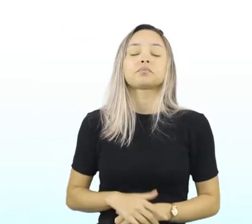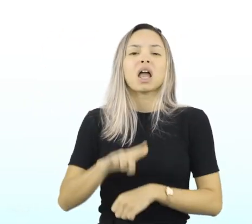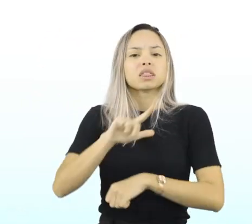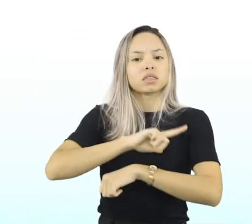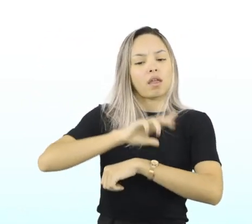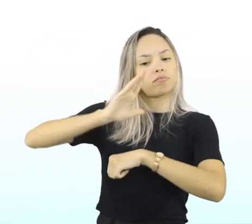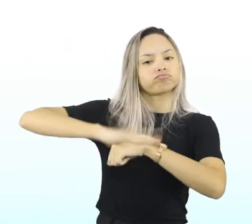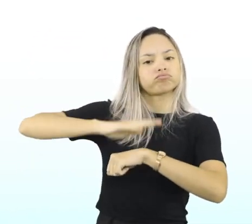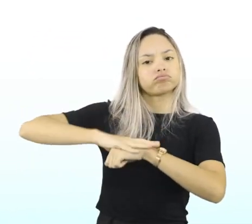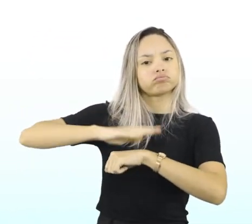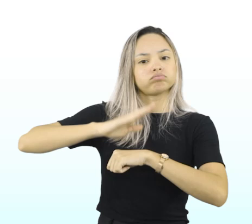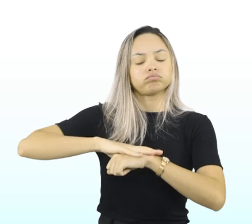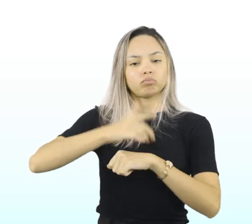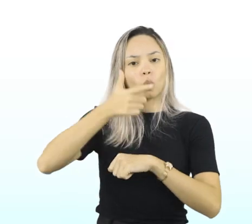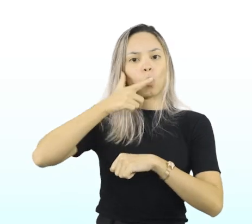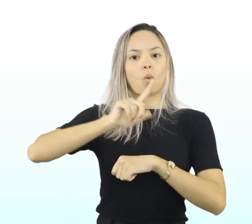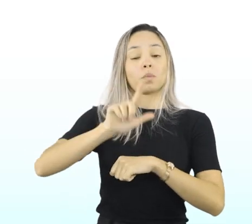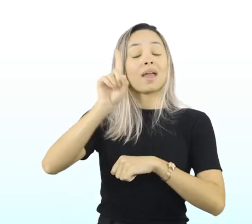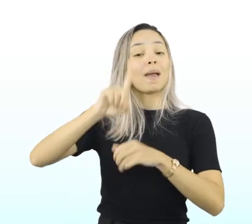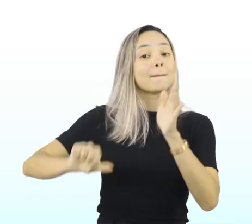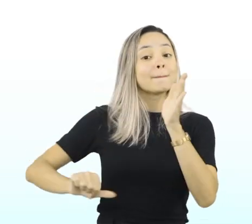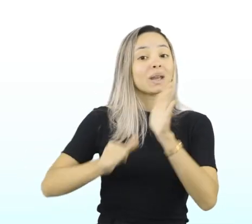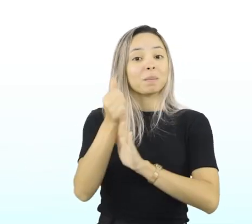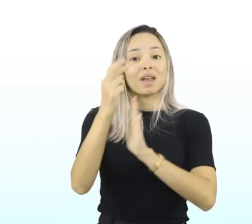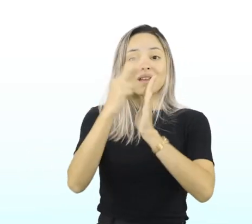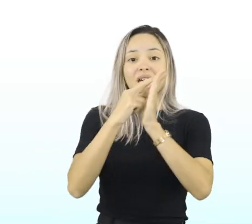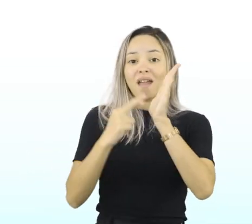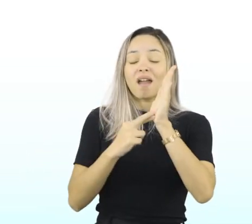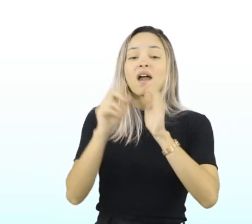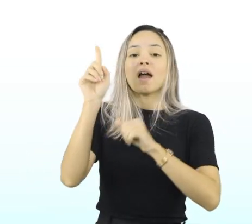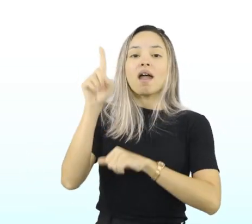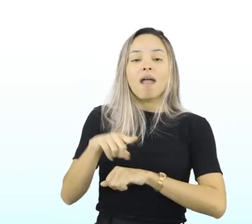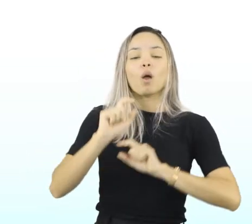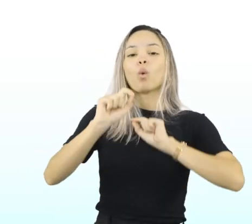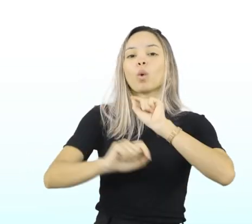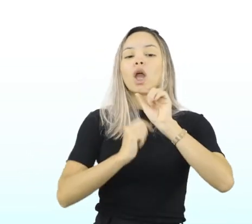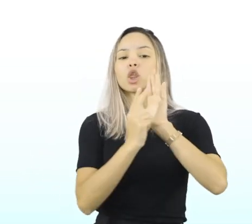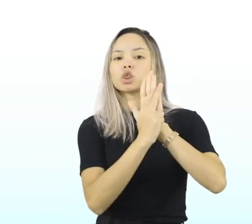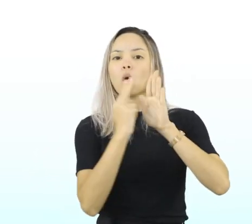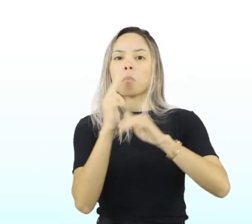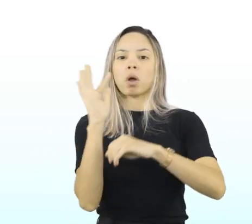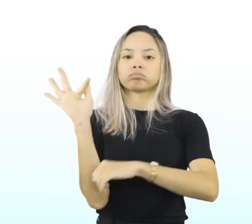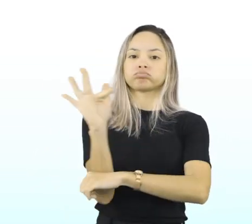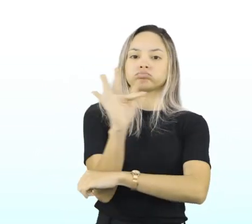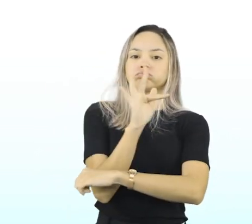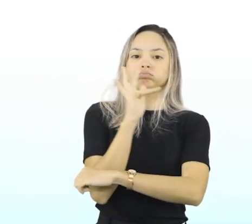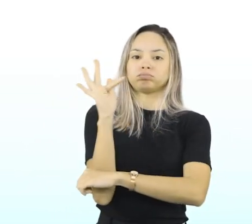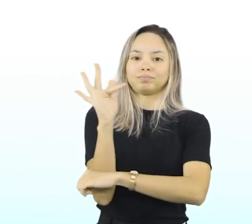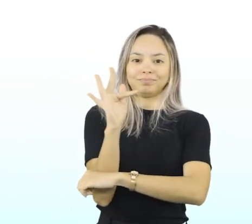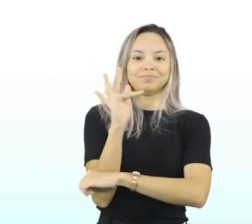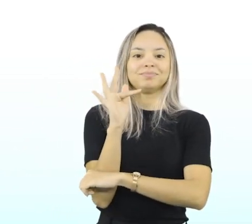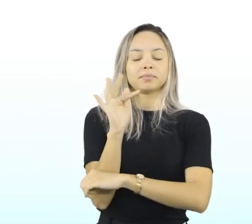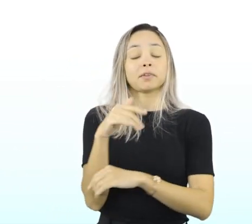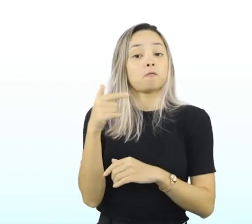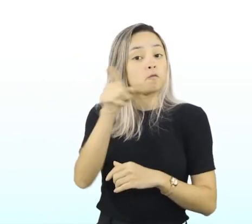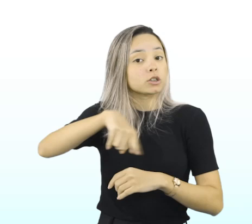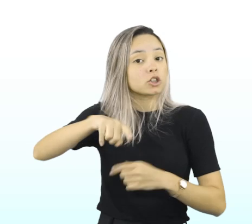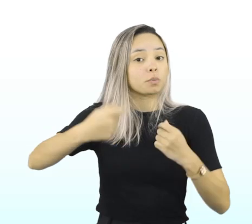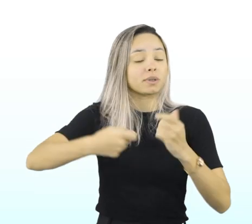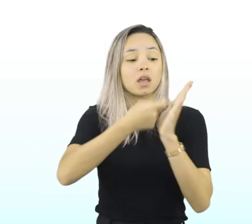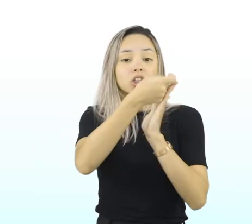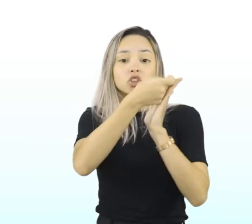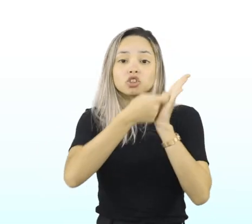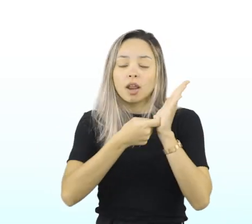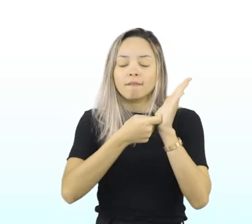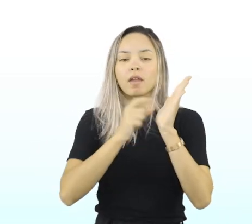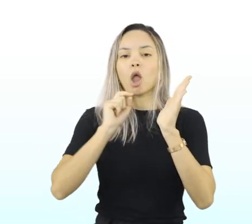ó. Eu coloquei exatamente isso. A primeira competência é a norma culta. Então você vai precisar